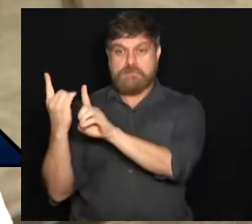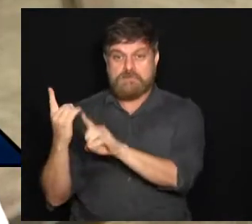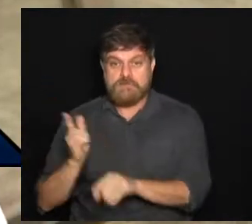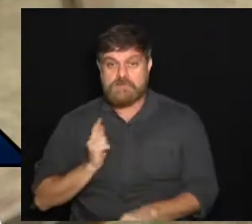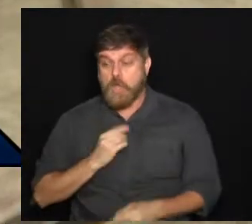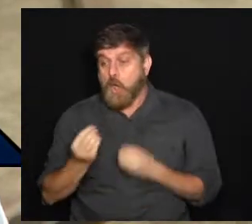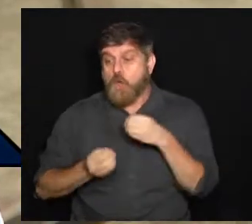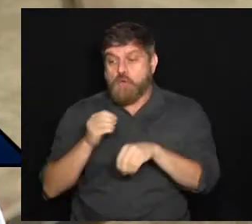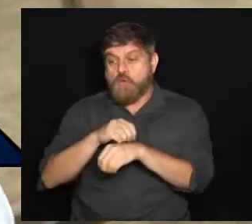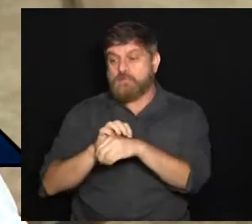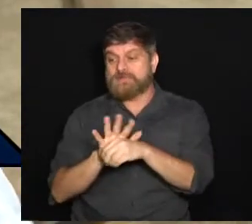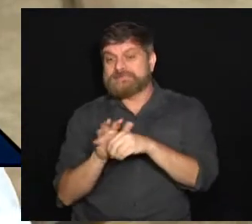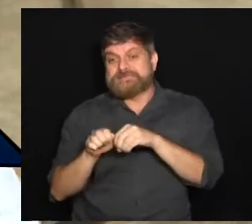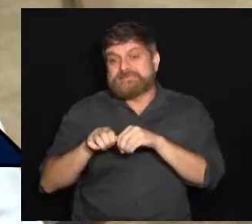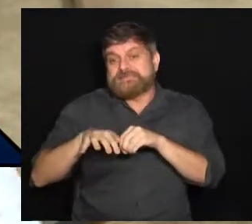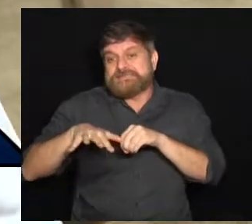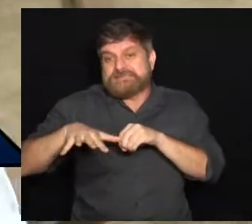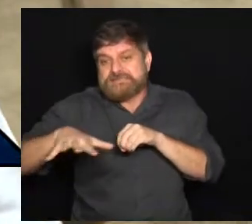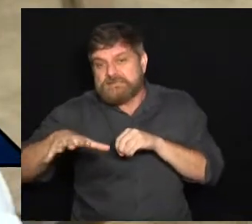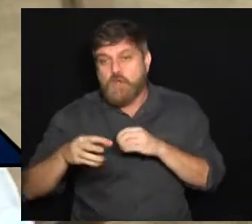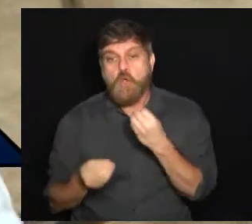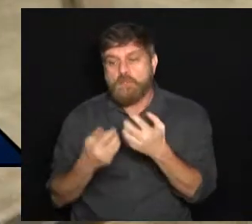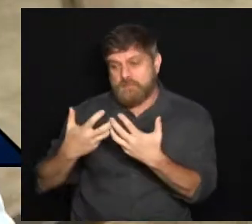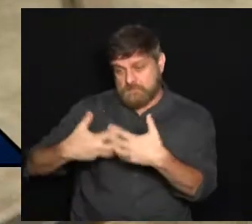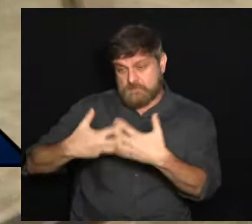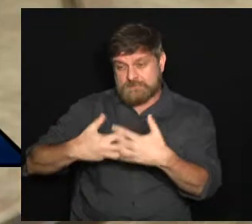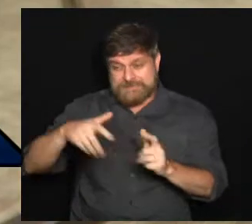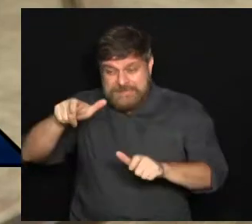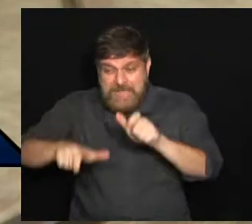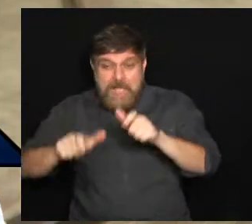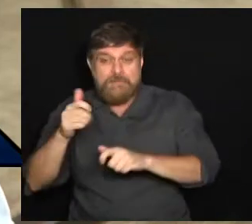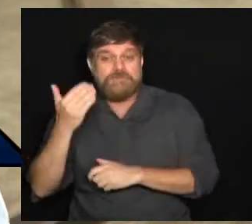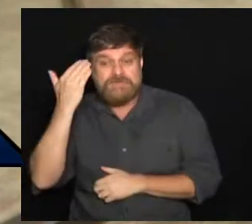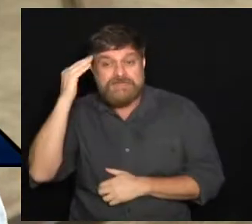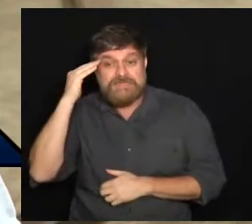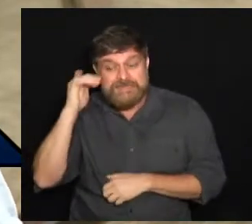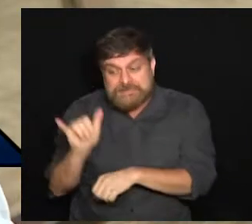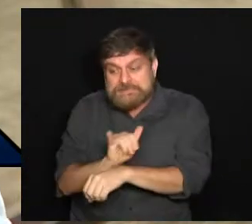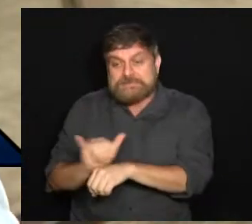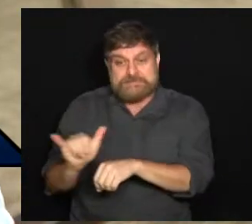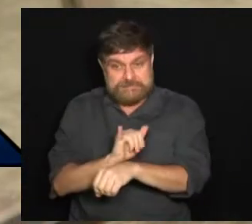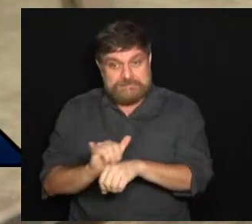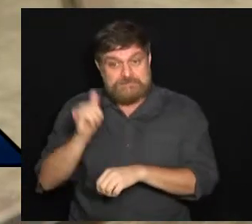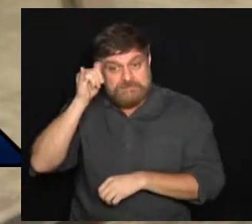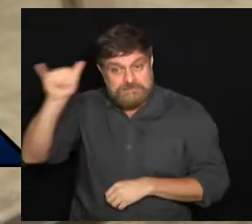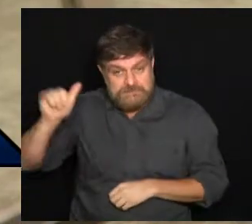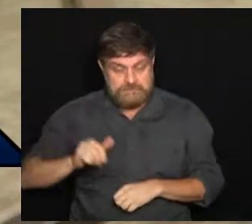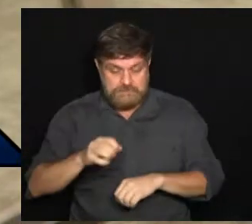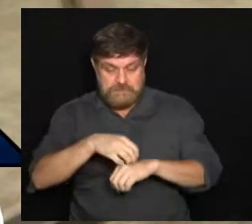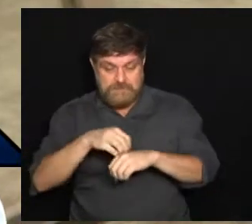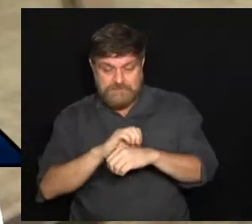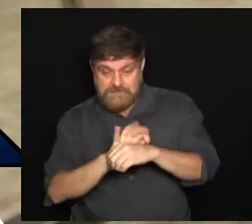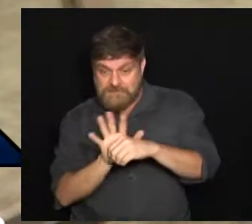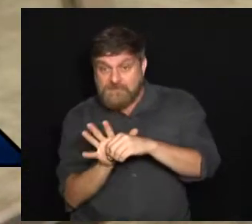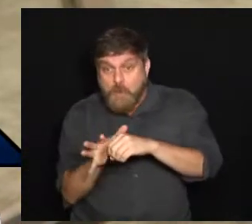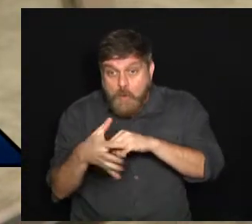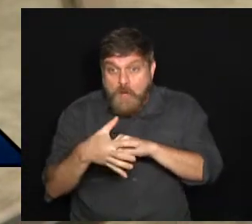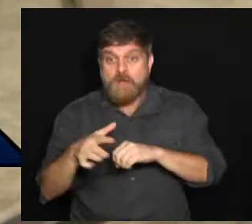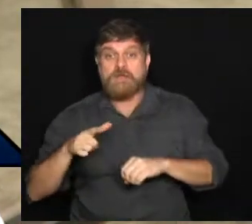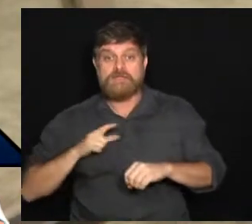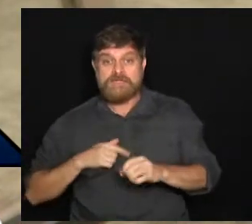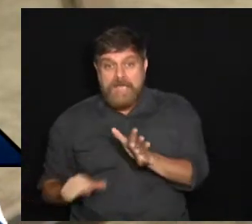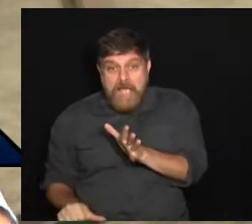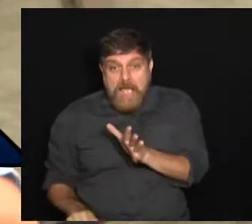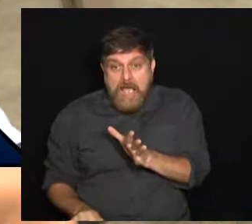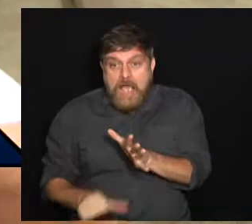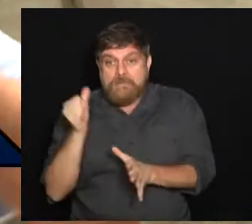esse vírus transmite, né? Como é que ele funciona, para as pessoas entenderem o porquê dessas medidas. Esse vírus, ele tem algumas características. Ele transmite, primeira